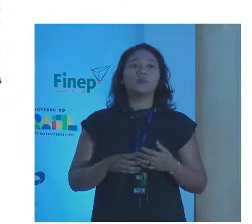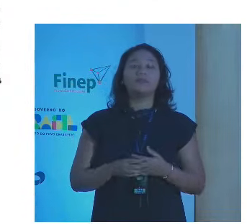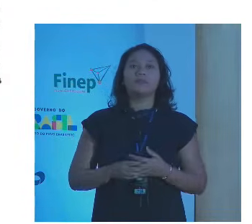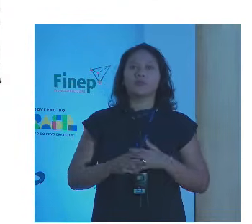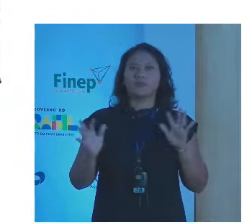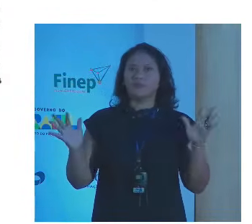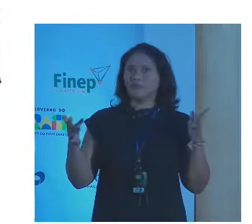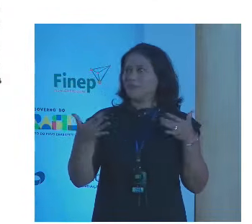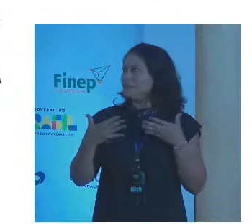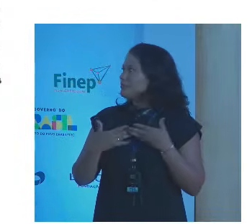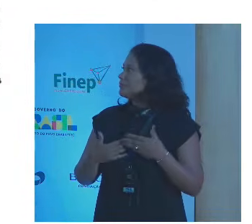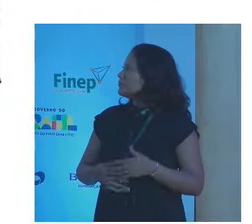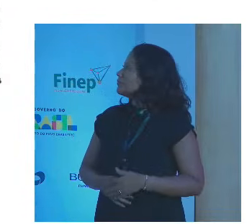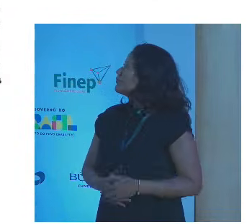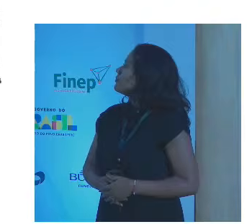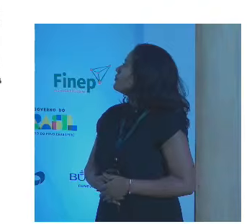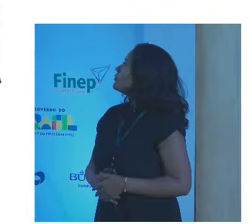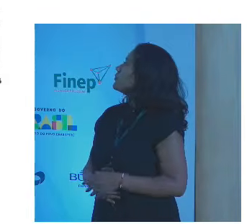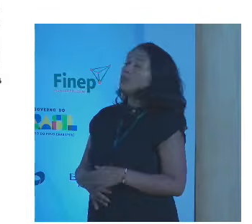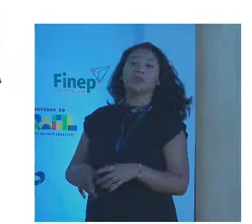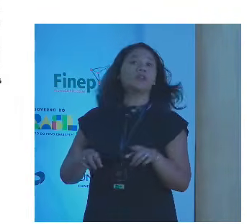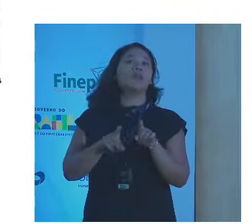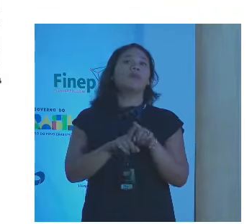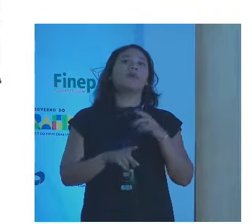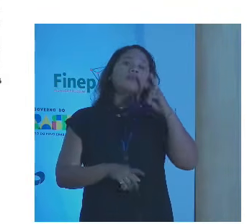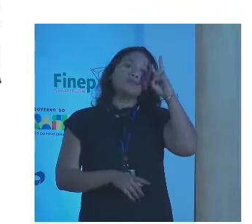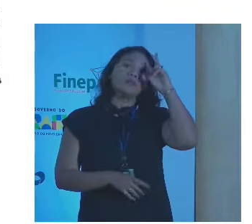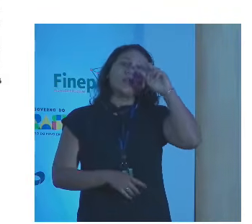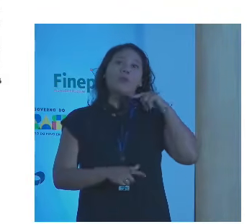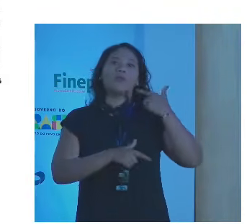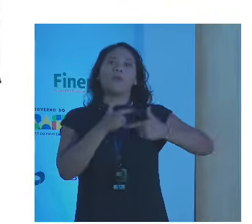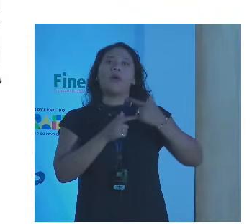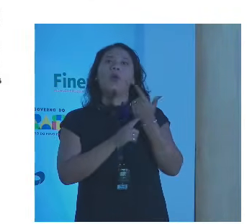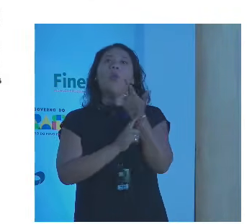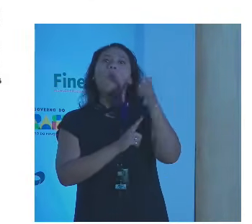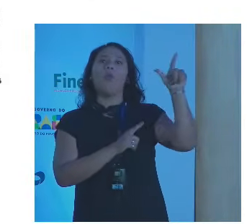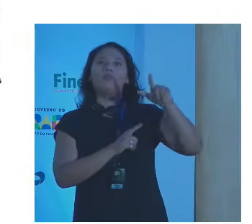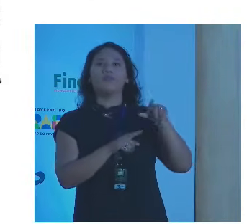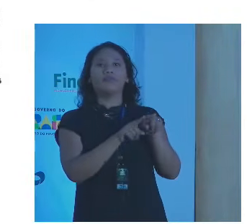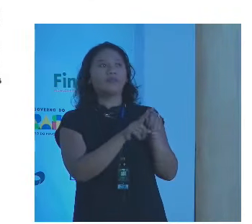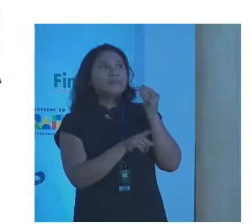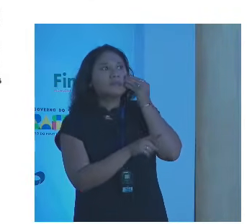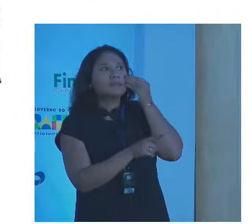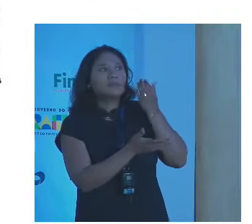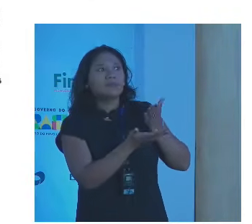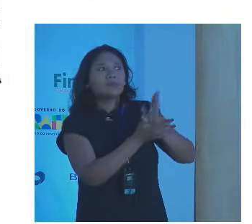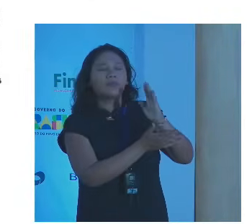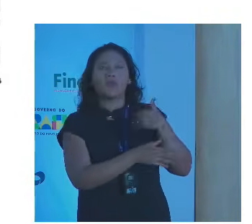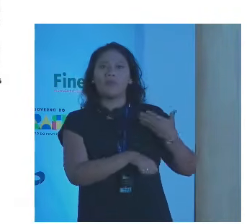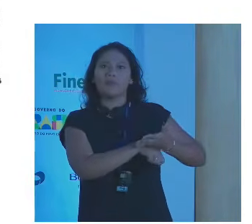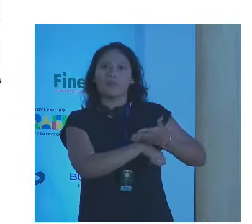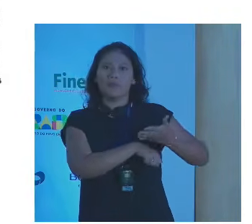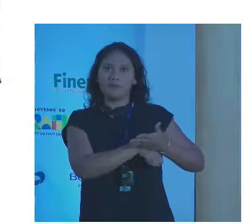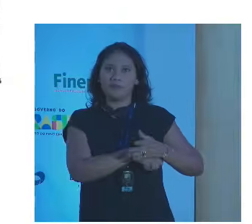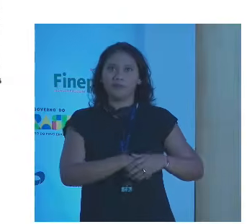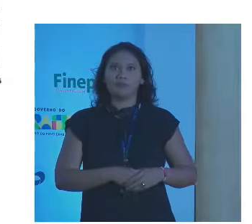Estou terminando aqui, mas para destacar, então, isso aqui é um outro trabalho que está submetido, que eu participo,